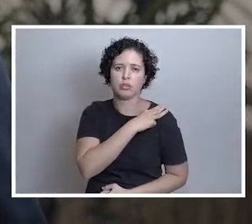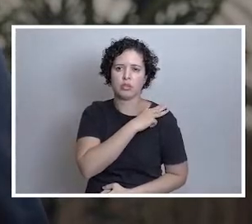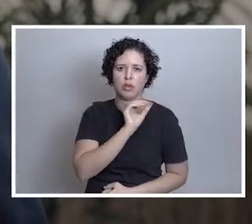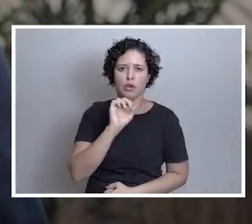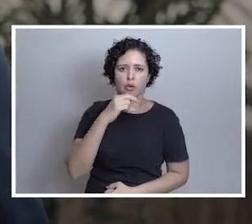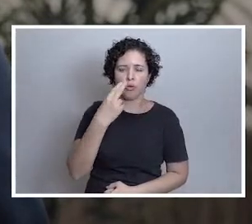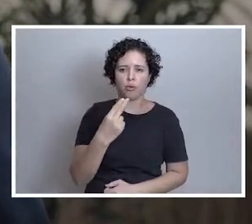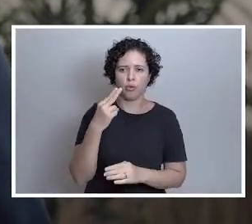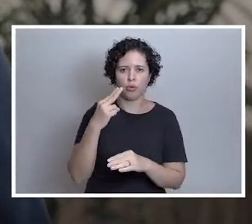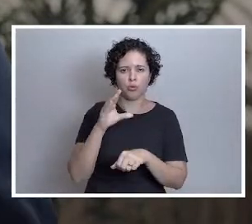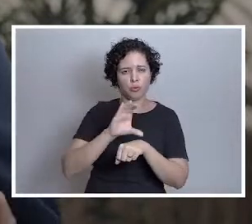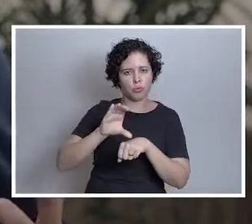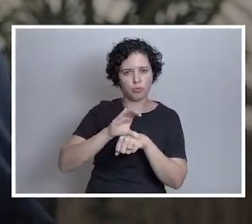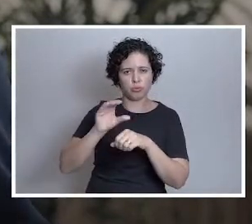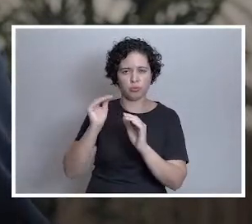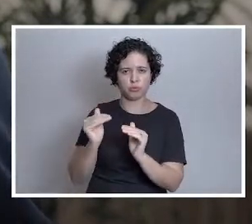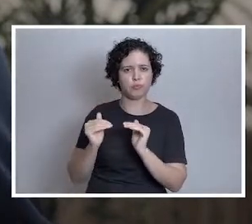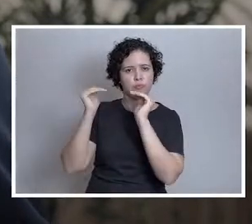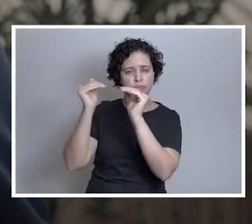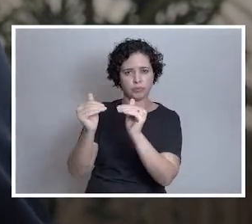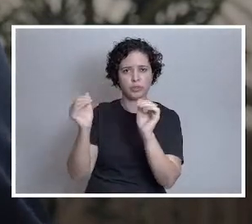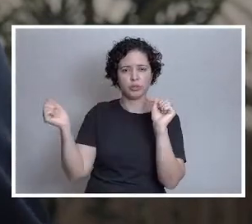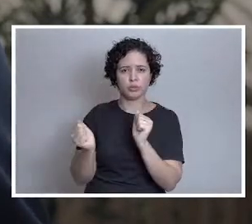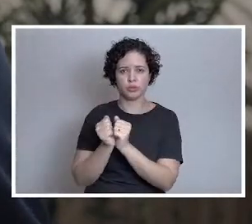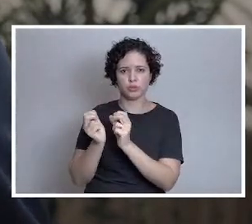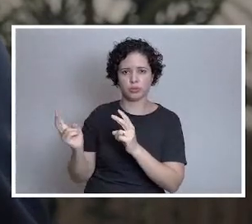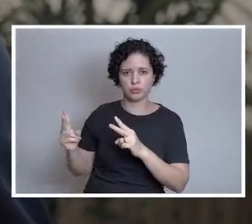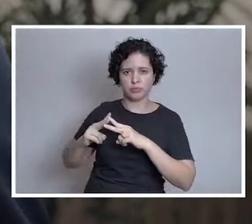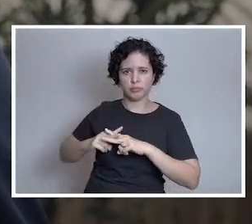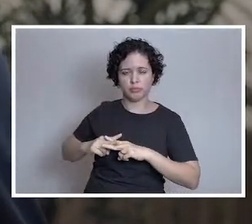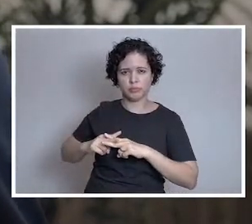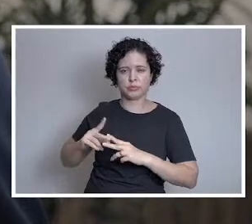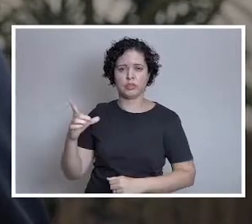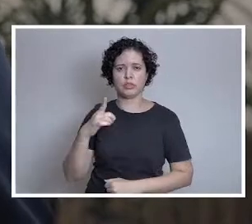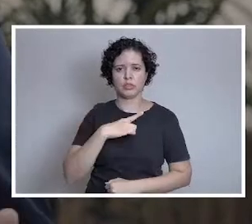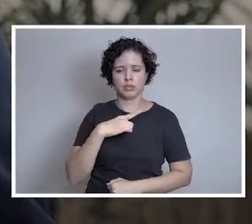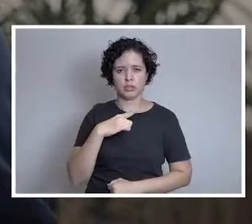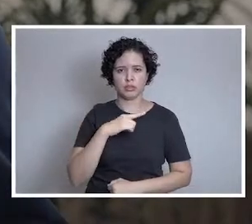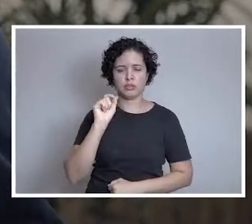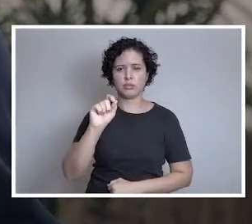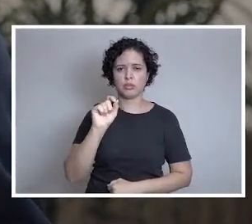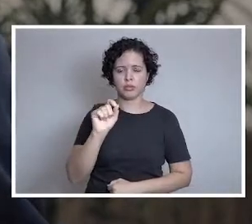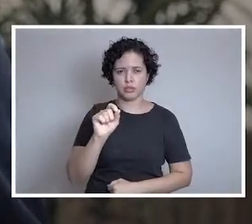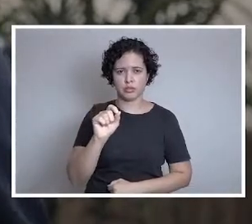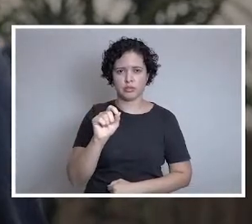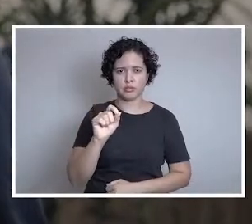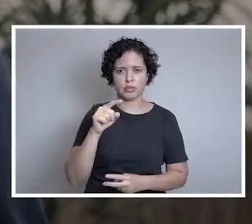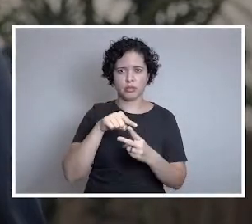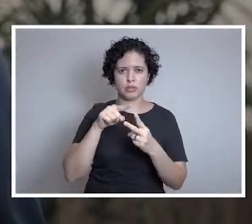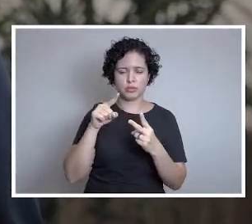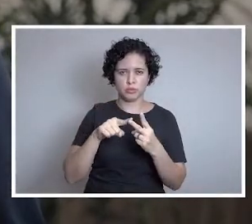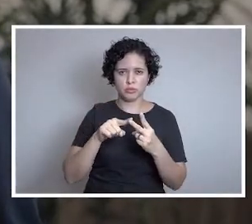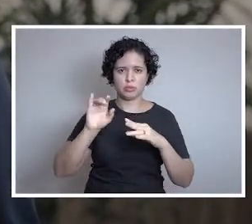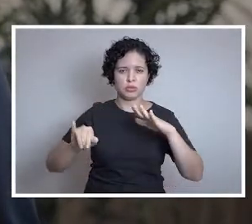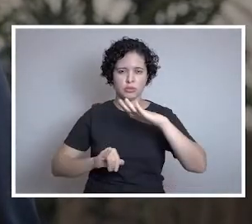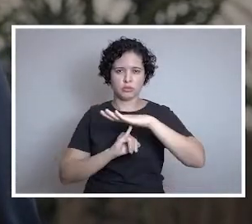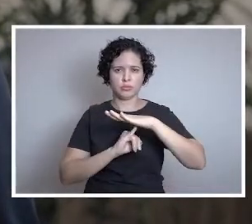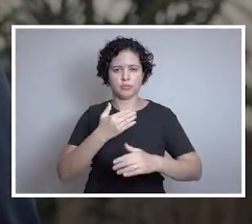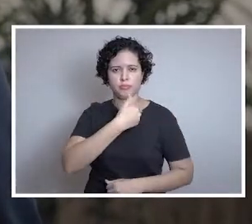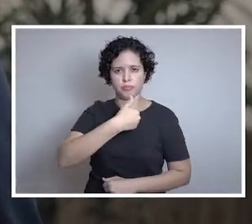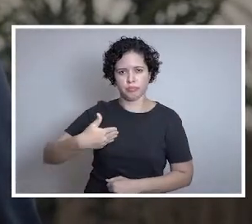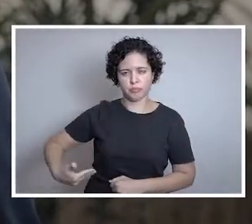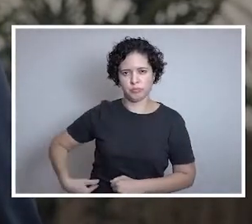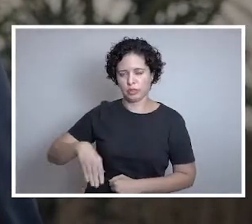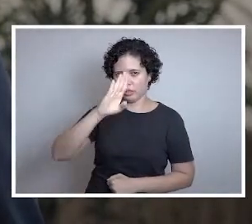de nível superior. Juntamente com a Universidade Federal, nós temos como as únicas instituições públicas de